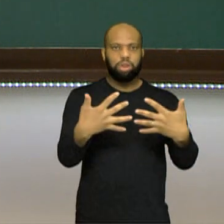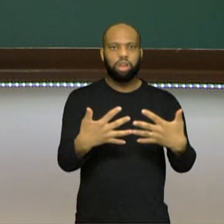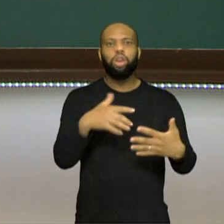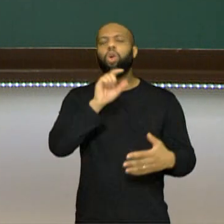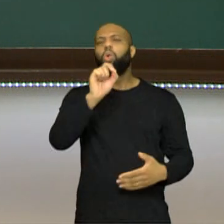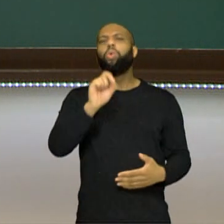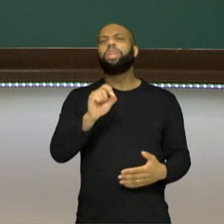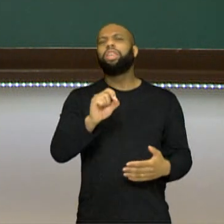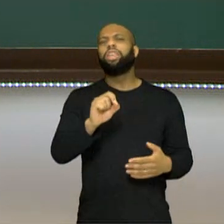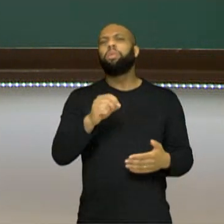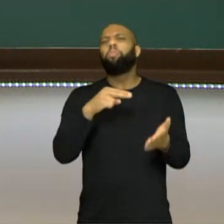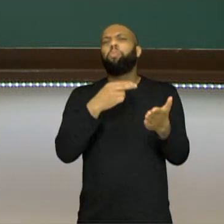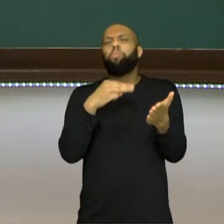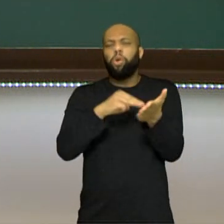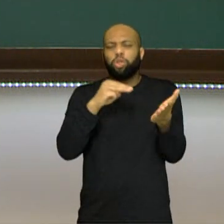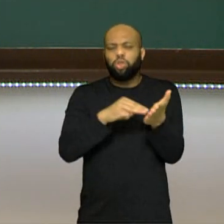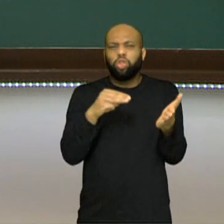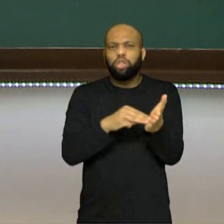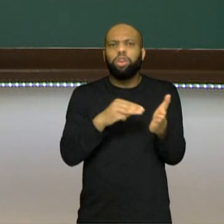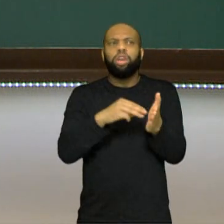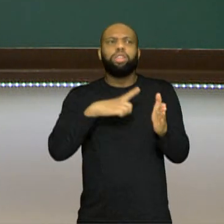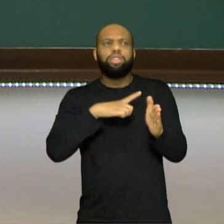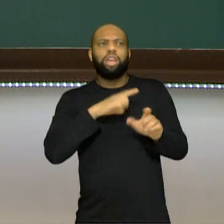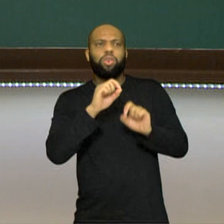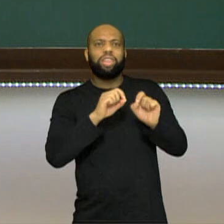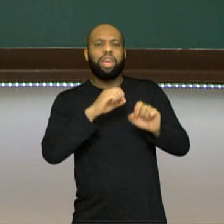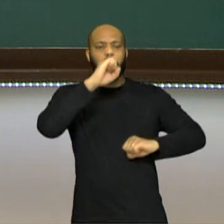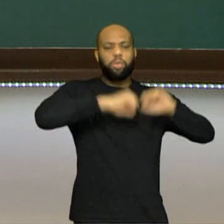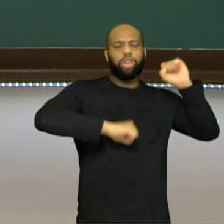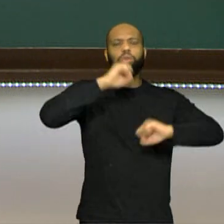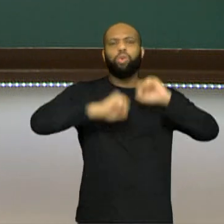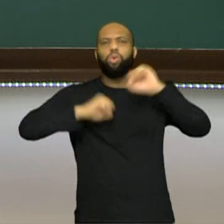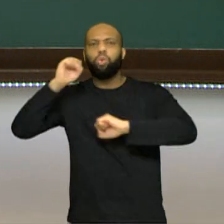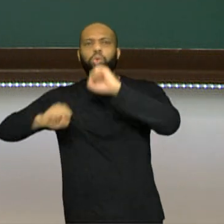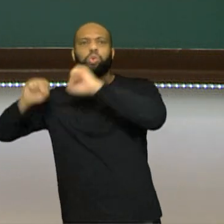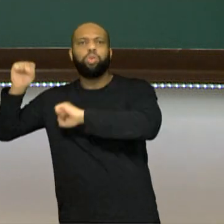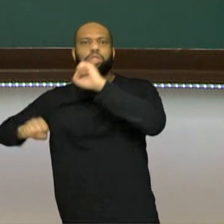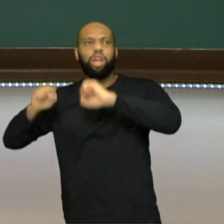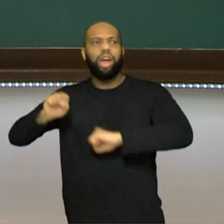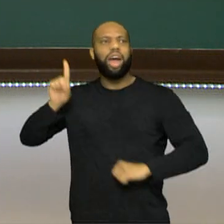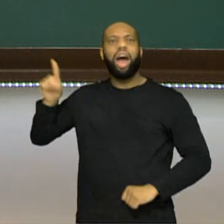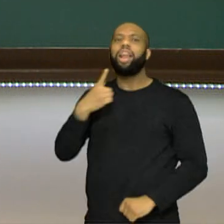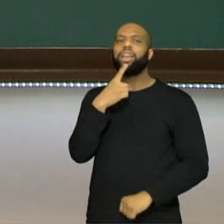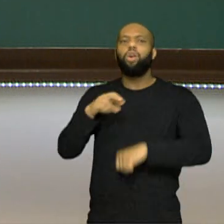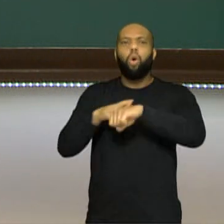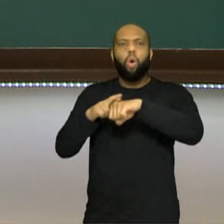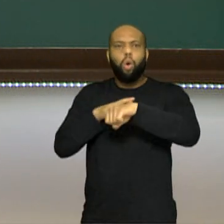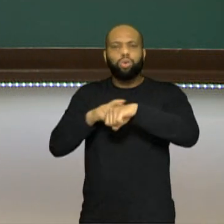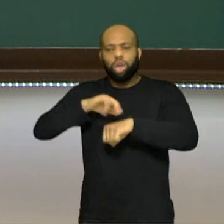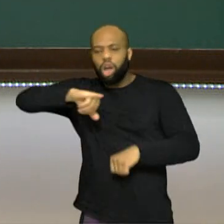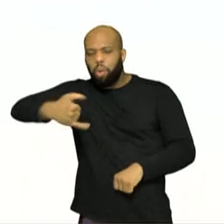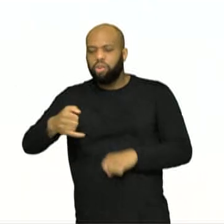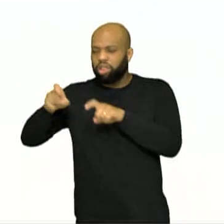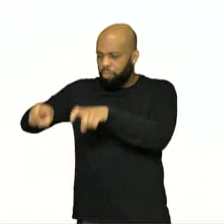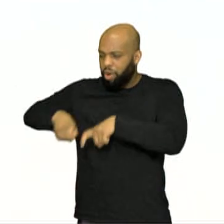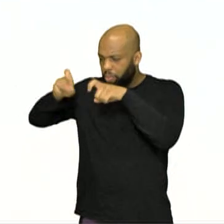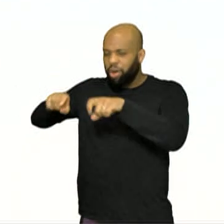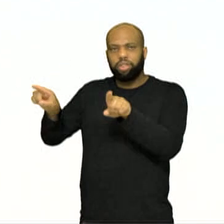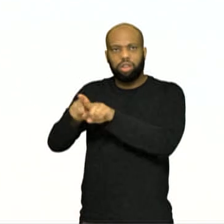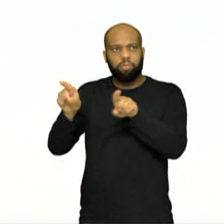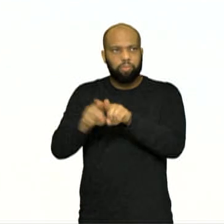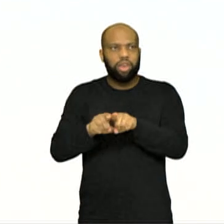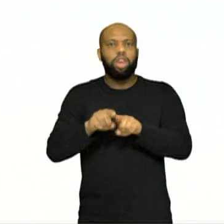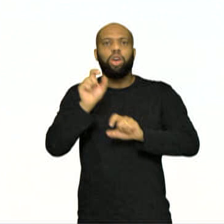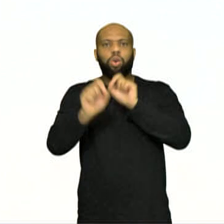explique o que justifica a melhor concentração das áreas industriais. Áreas mais populosas e de maior aproveitamento agrícola se concentram